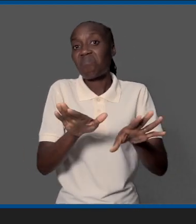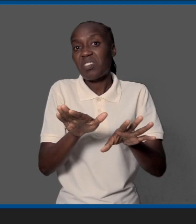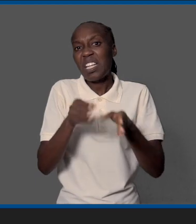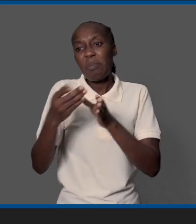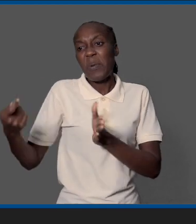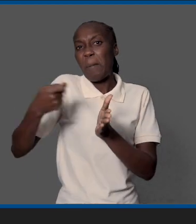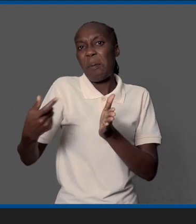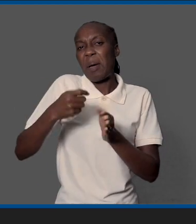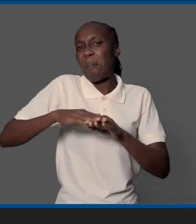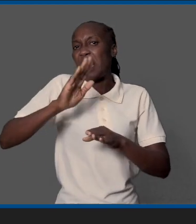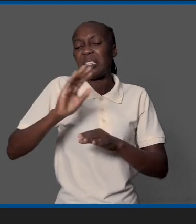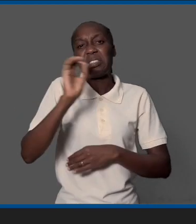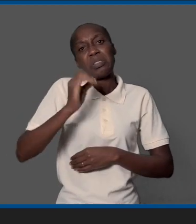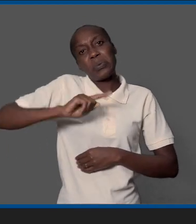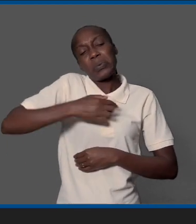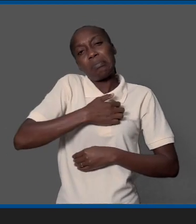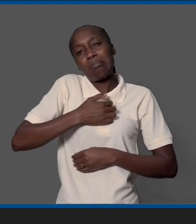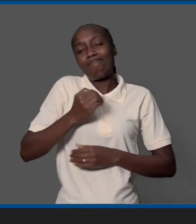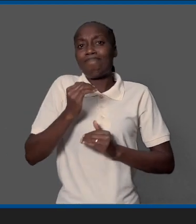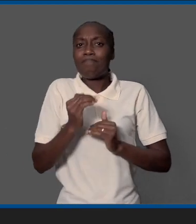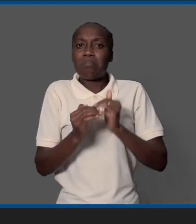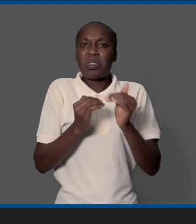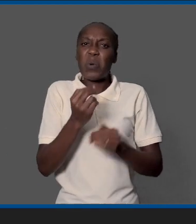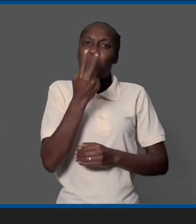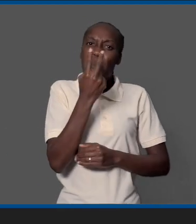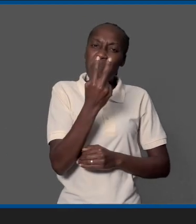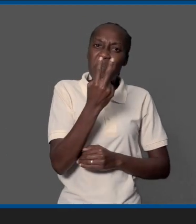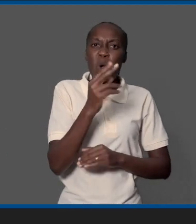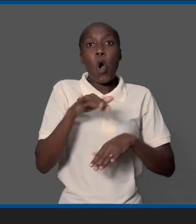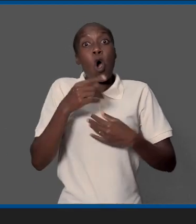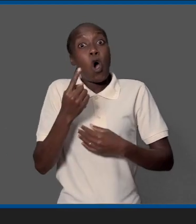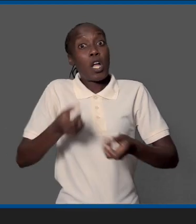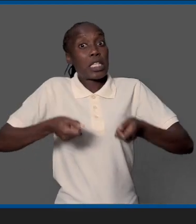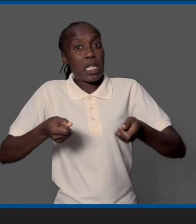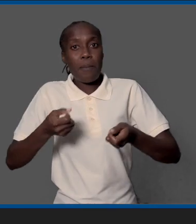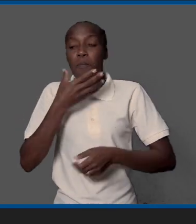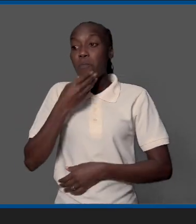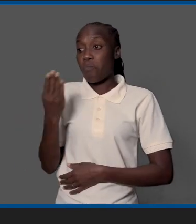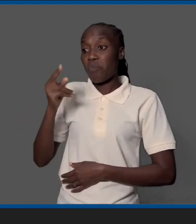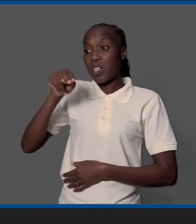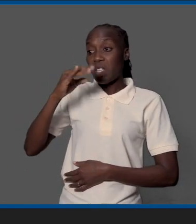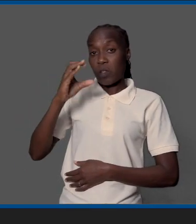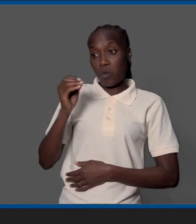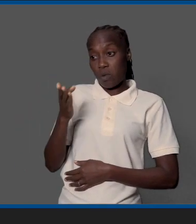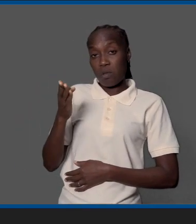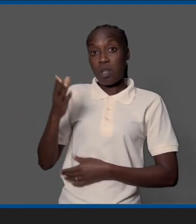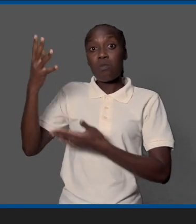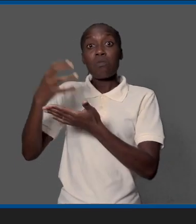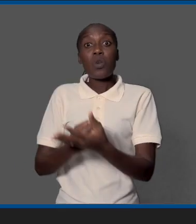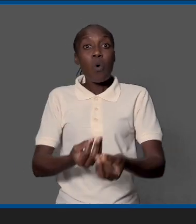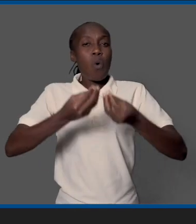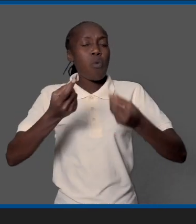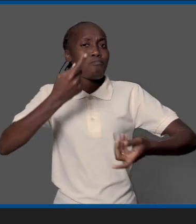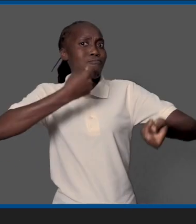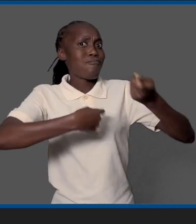ali dessa maneira. Nico Afonso adquiriu parte dos seus bens vendendo carvão, mas com a Covid